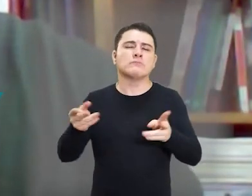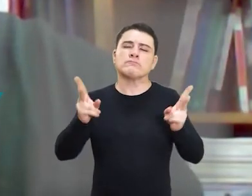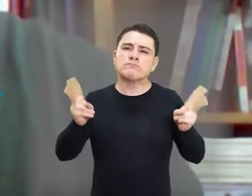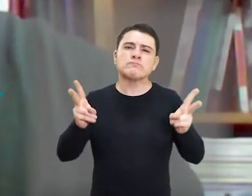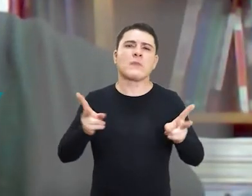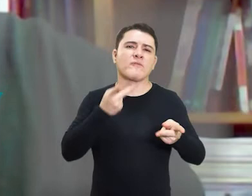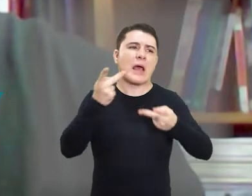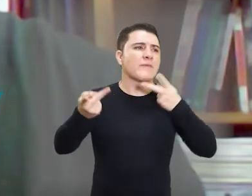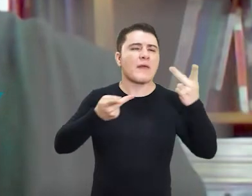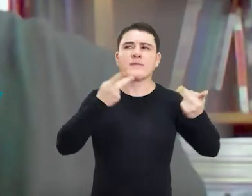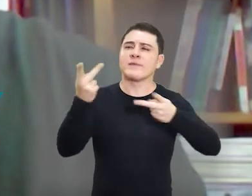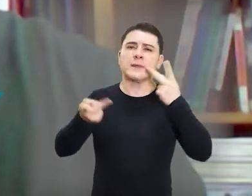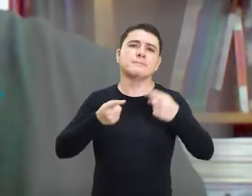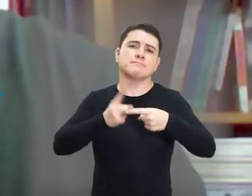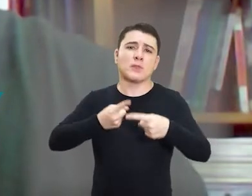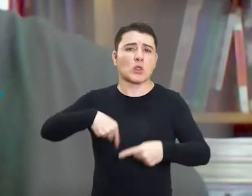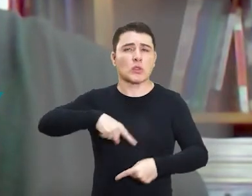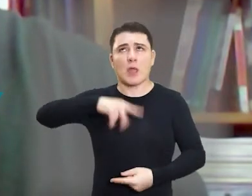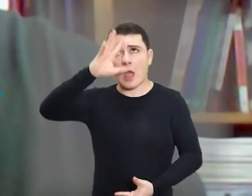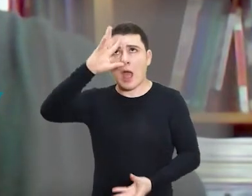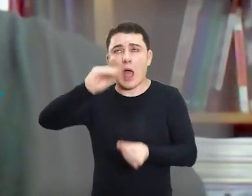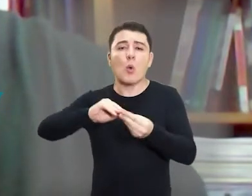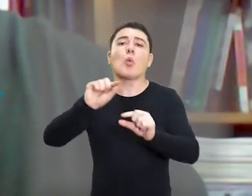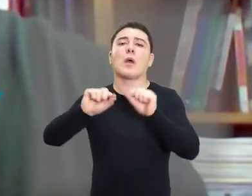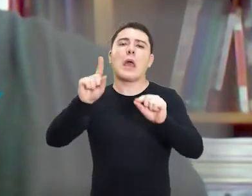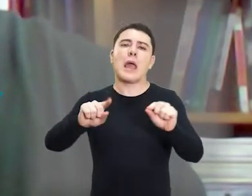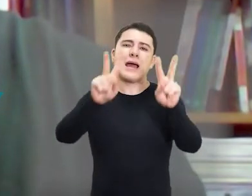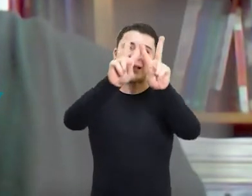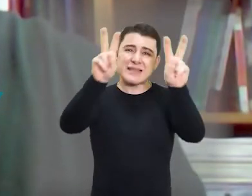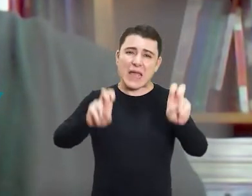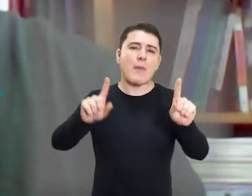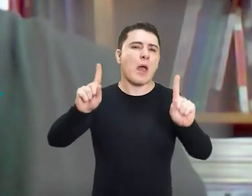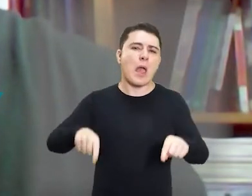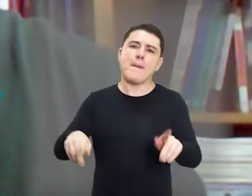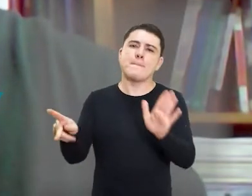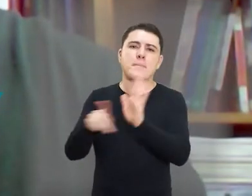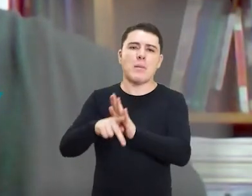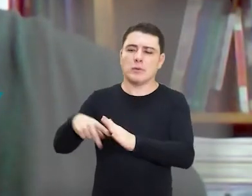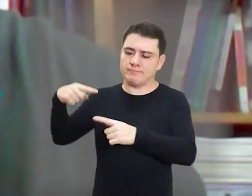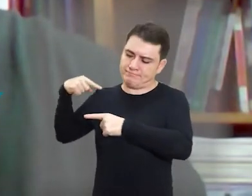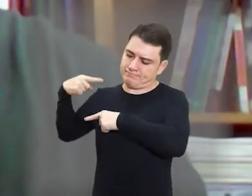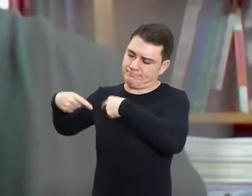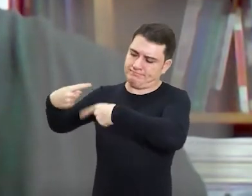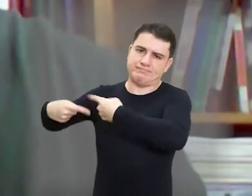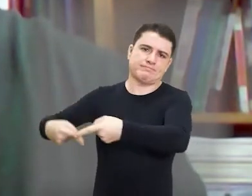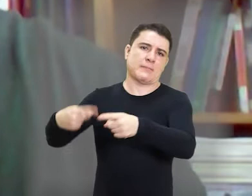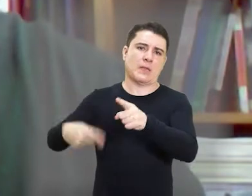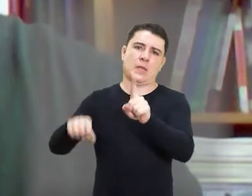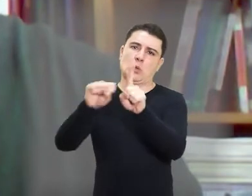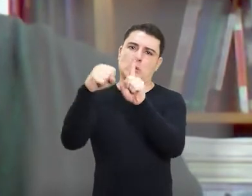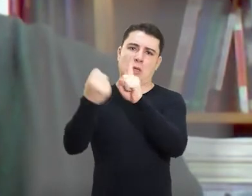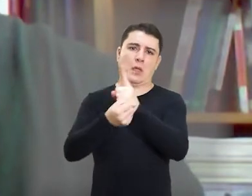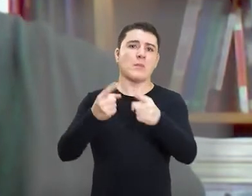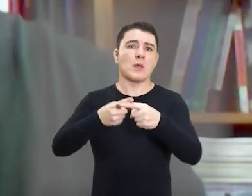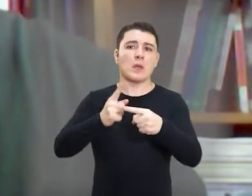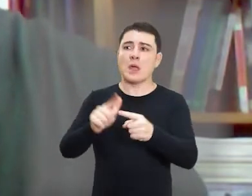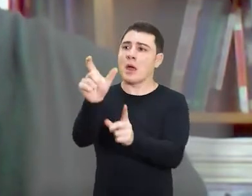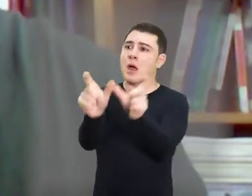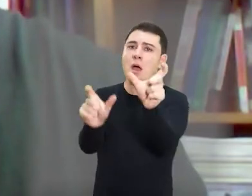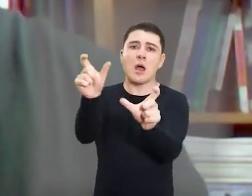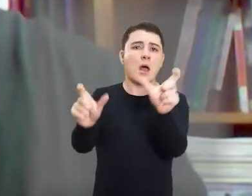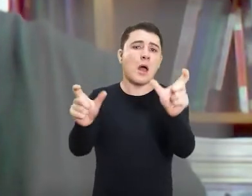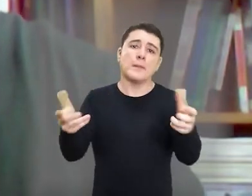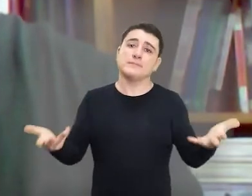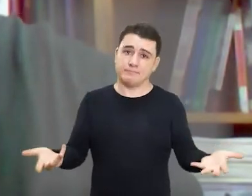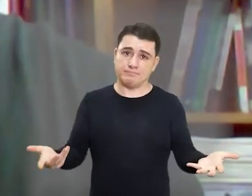Municipal de Araraquara, justamente porque a gente compreende que esse é um tema estruturante da sociedade brasileira, da